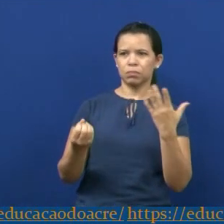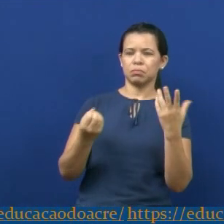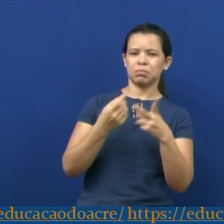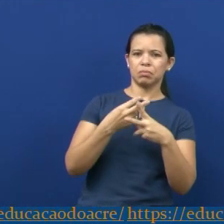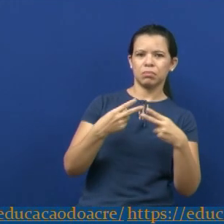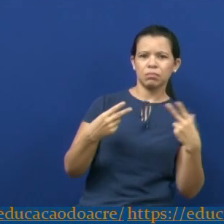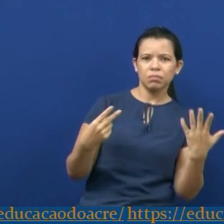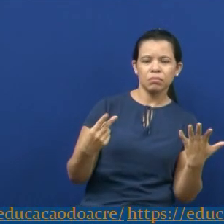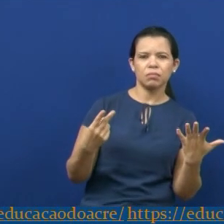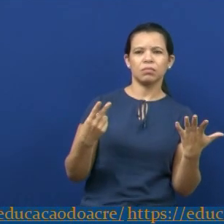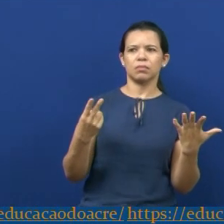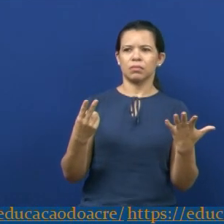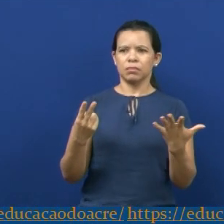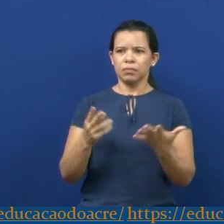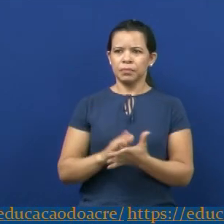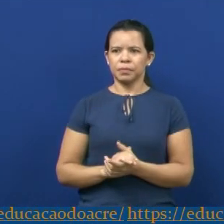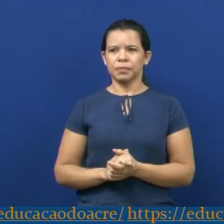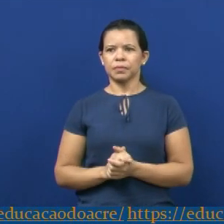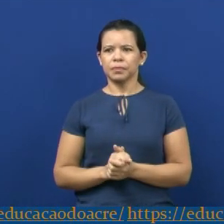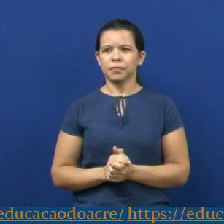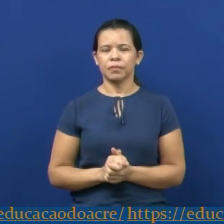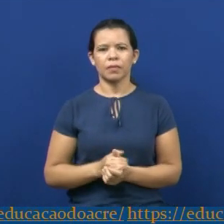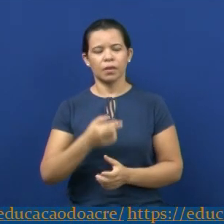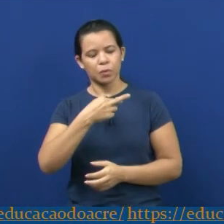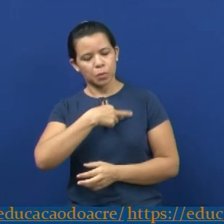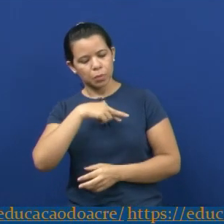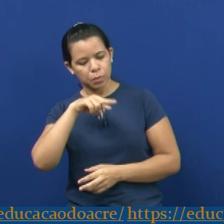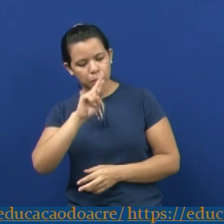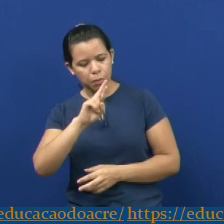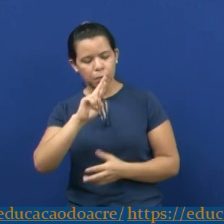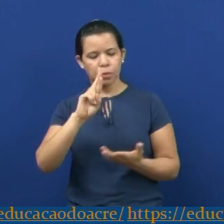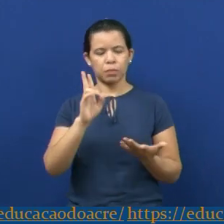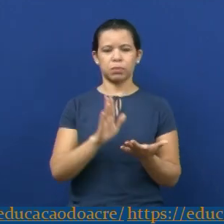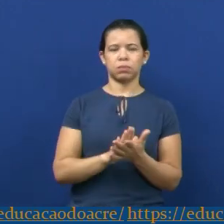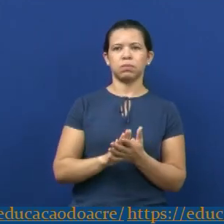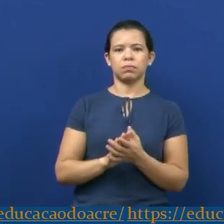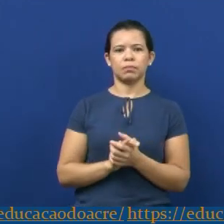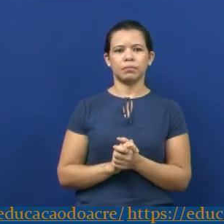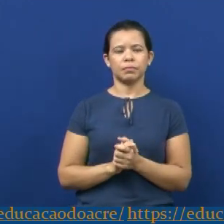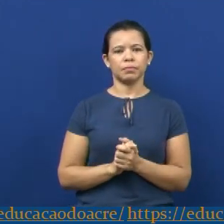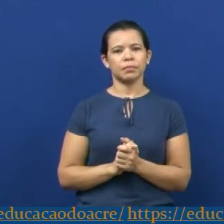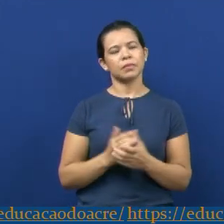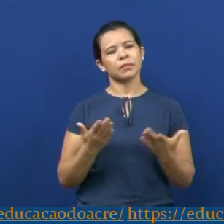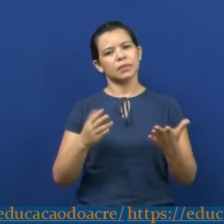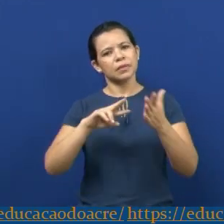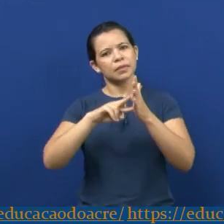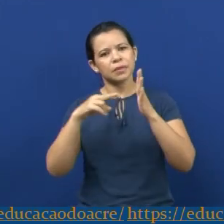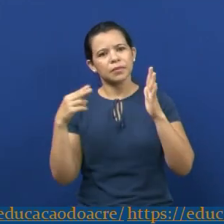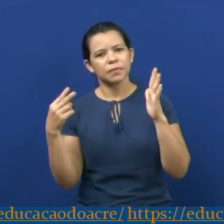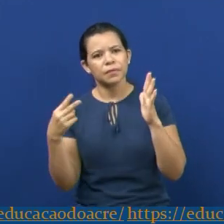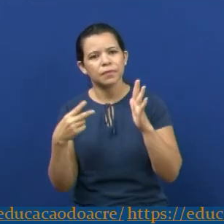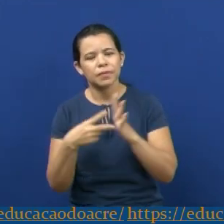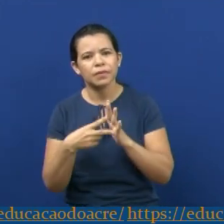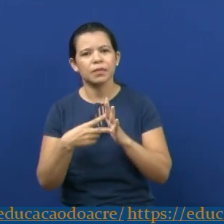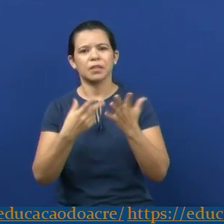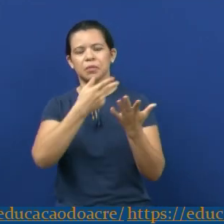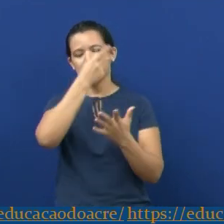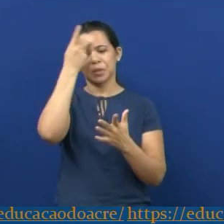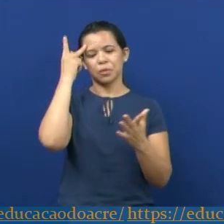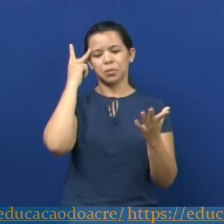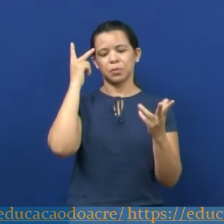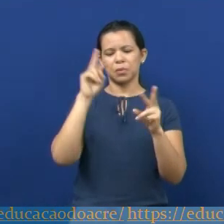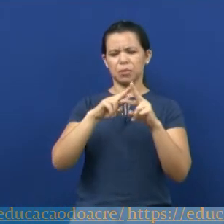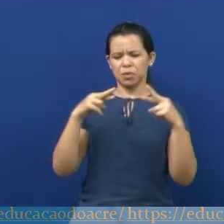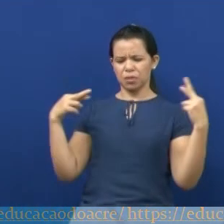esse fenômeno, que é justamente a manifestação social das pessoas se juntarem em grandes eventos, a